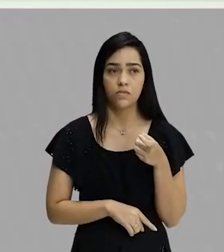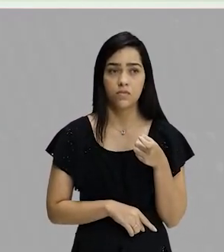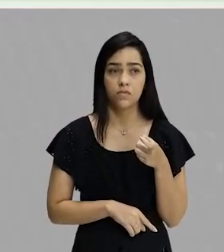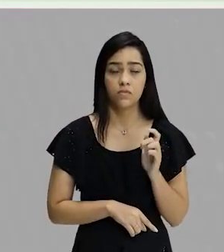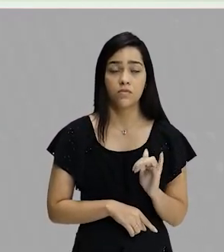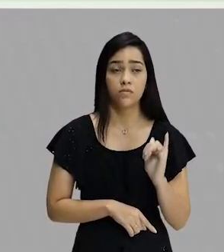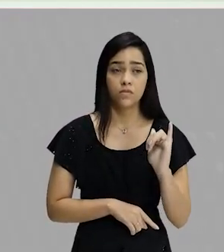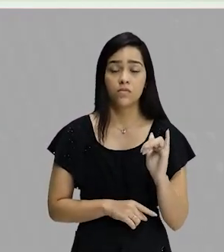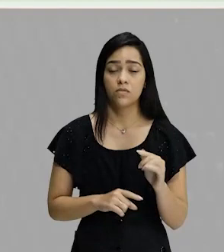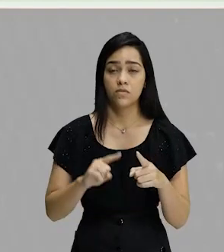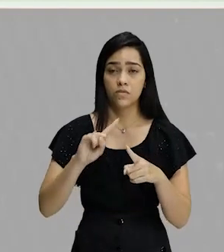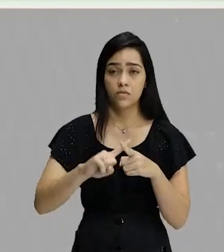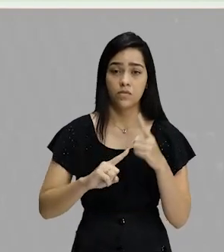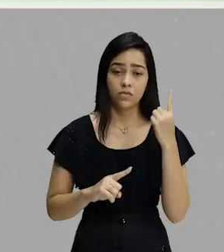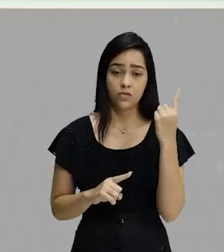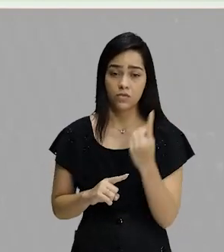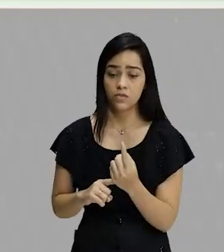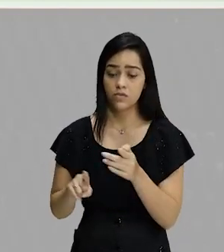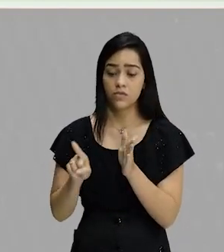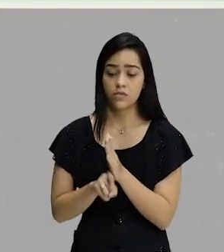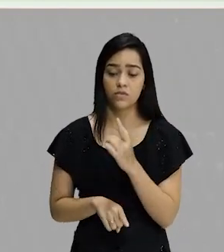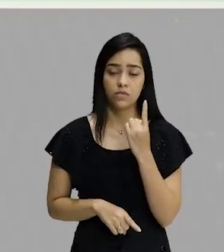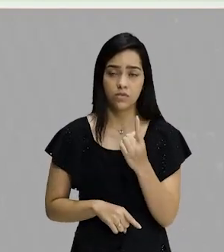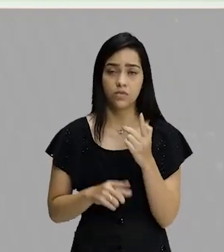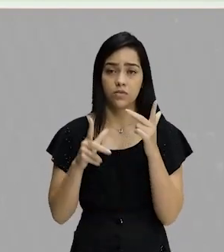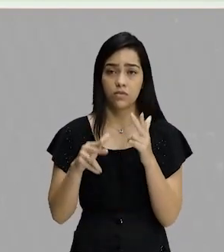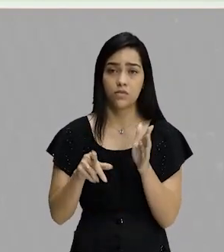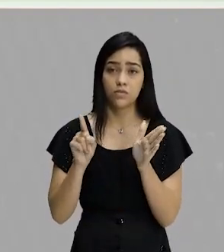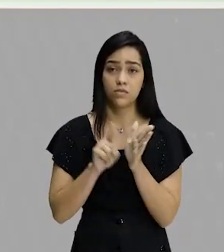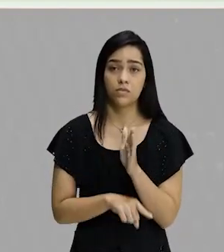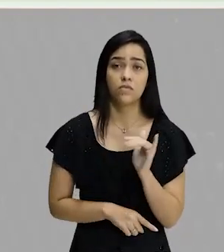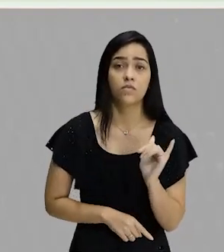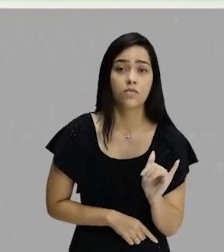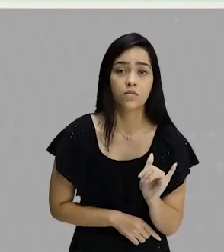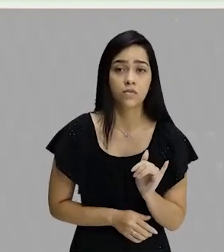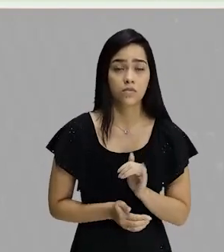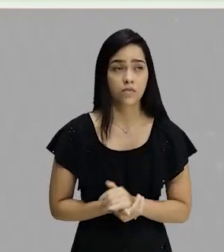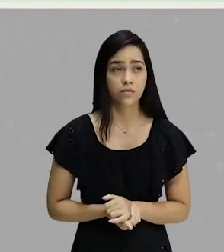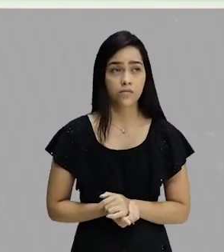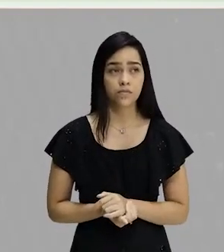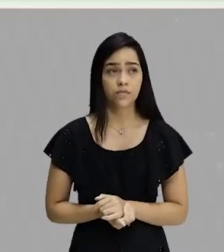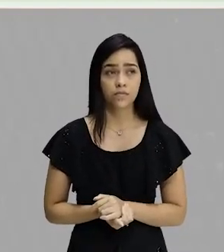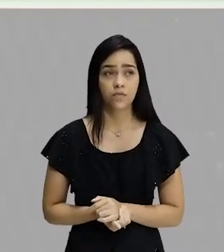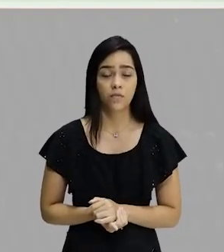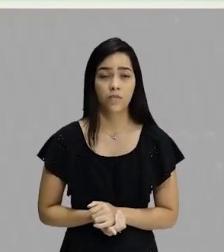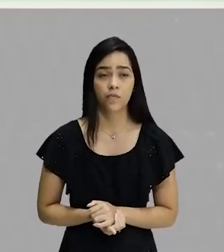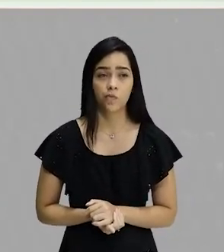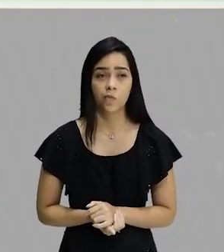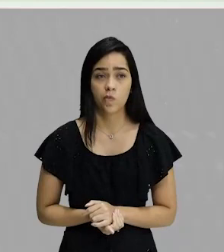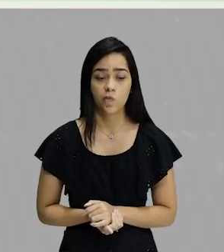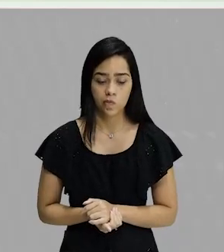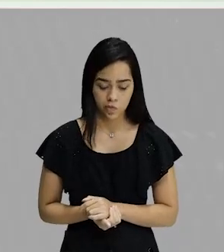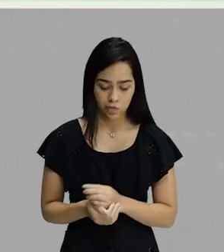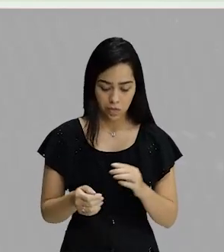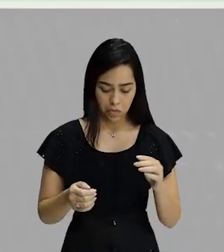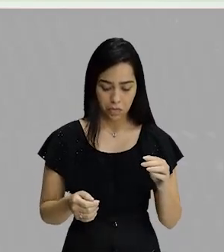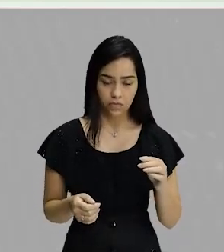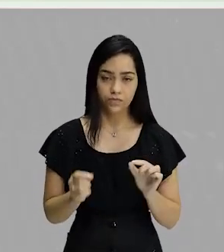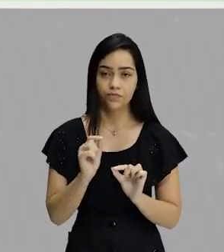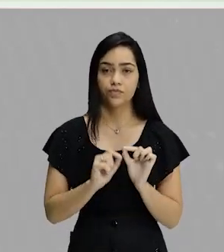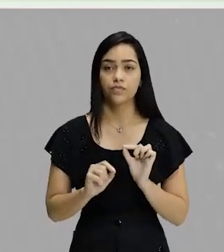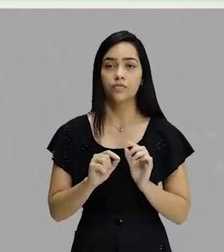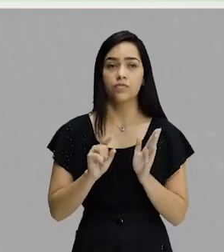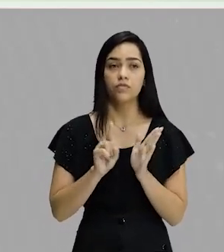Y multiplicado por 1 multiplicado por menos 1 vai dar menos y. Certo? 1 multiplicado por